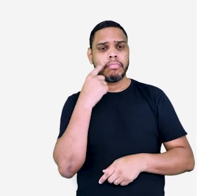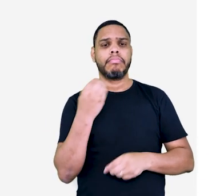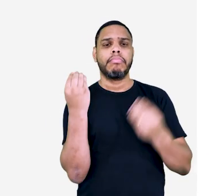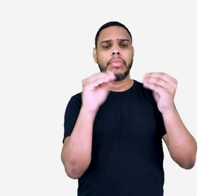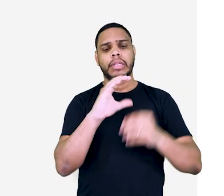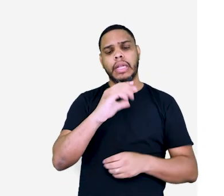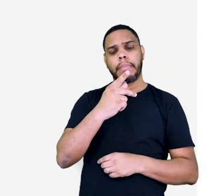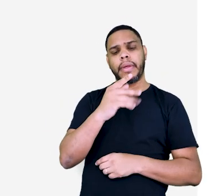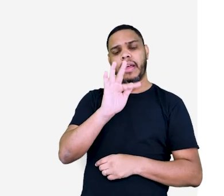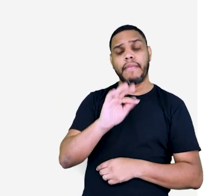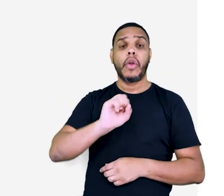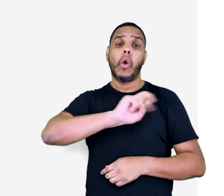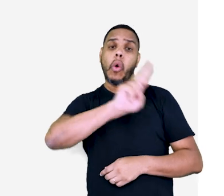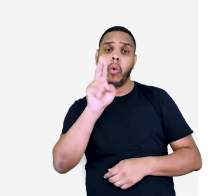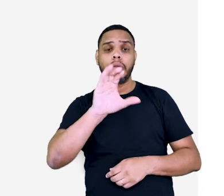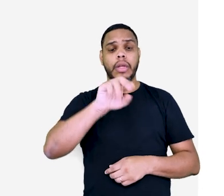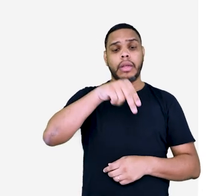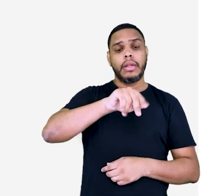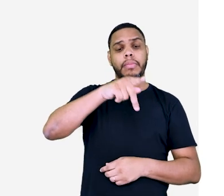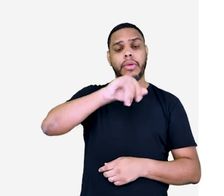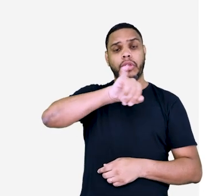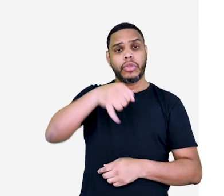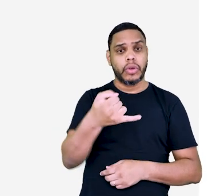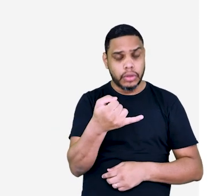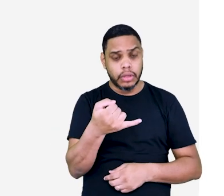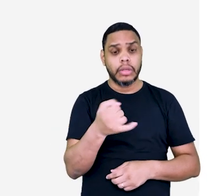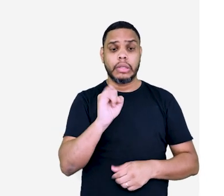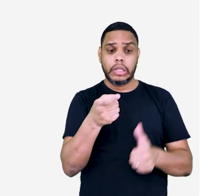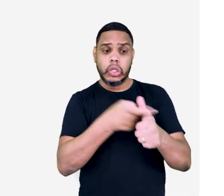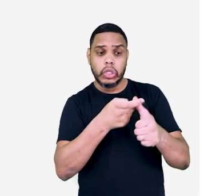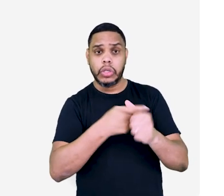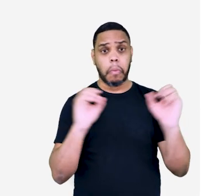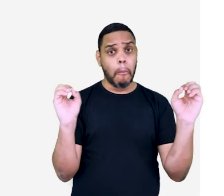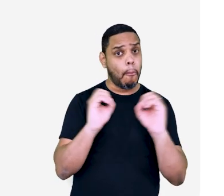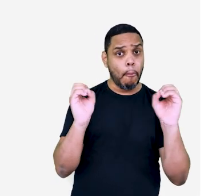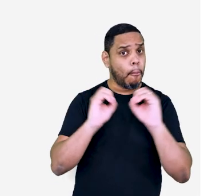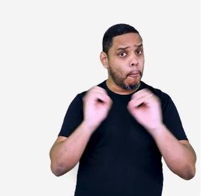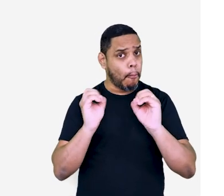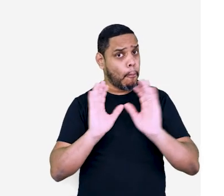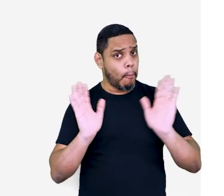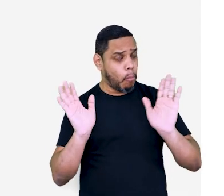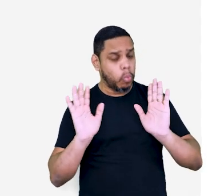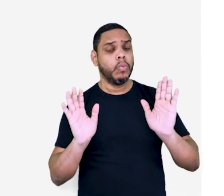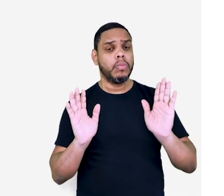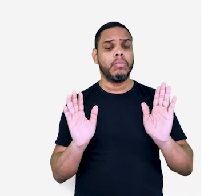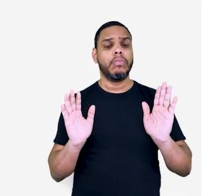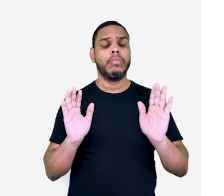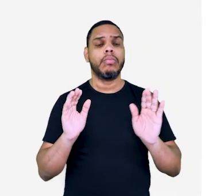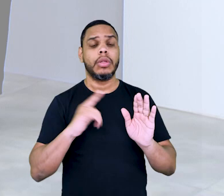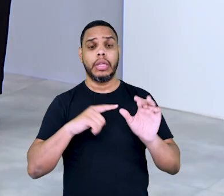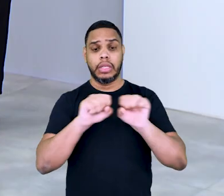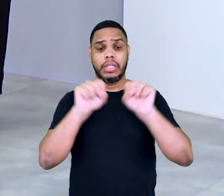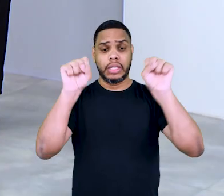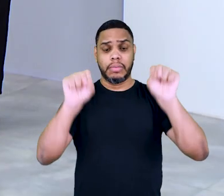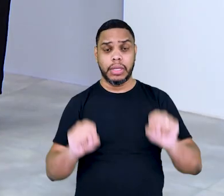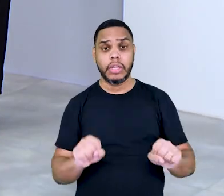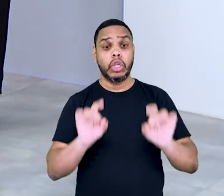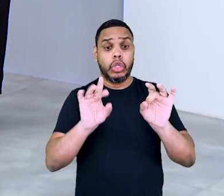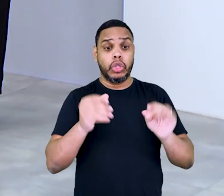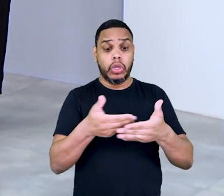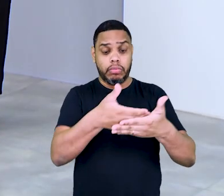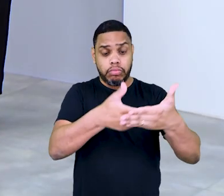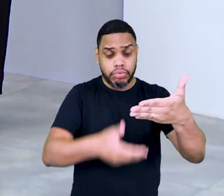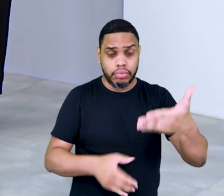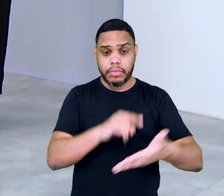o CNPJ. Se não houver débitos registrados no Banco Nacional de Devedores Trabalhistas, o sistema emite automaticamente o documento.